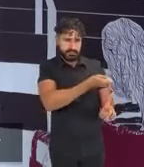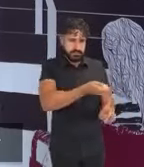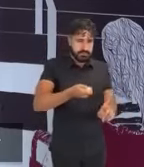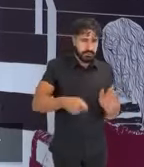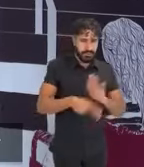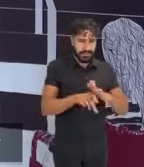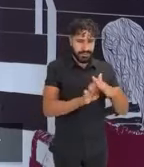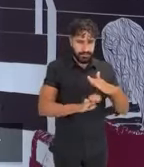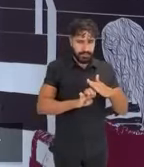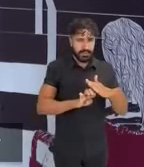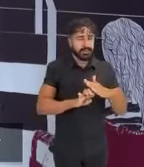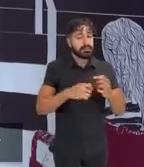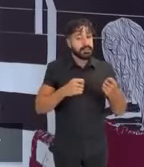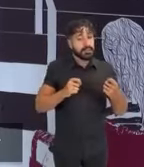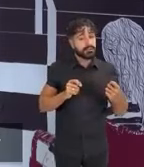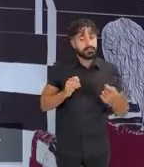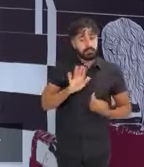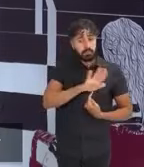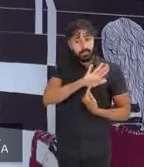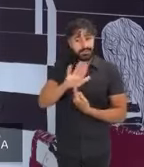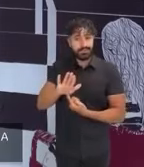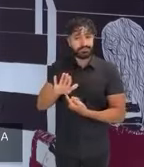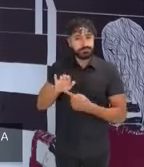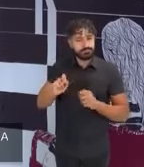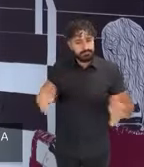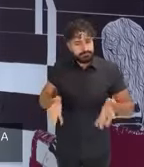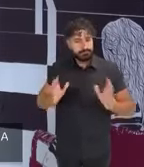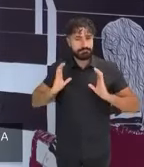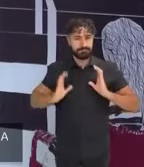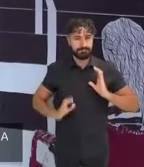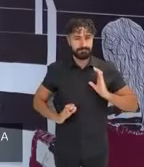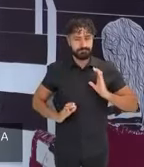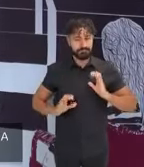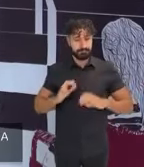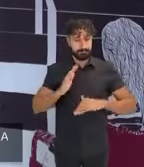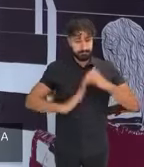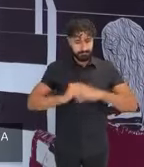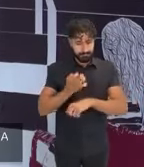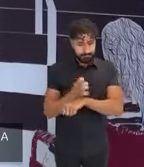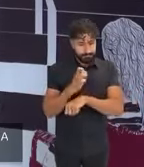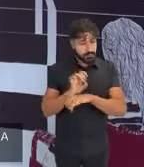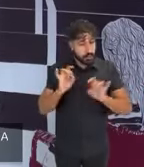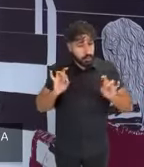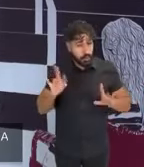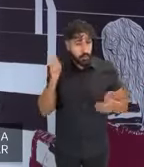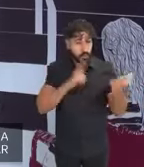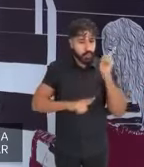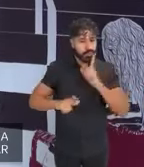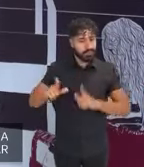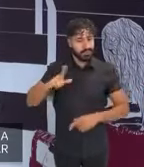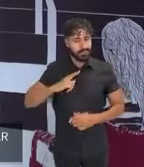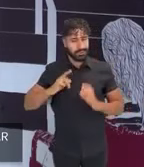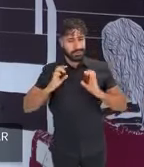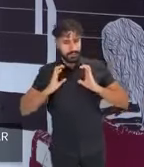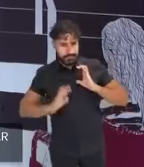É a cidadania. Você tem que buscar a cidadania. E o estagiário, só vai ter cidadania, só vai participar como cidadão e